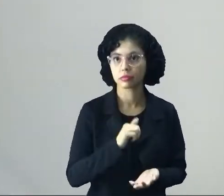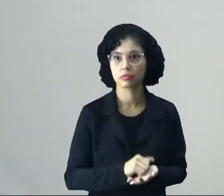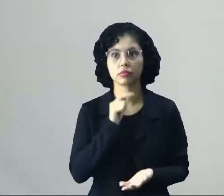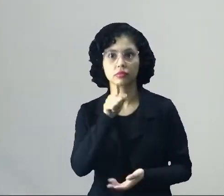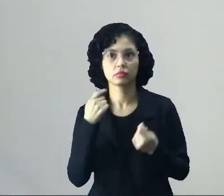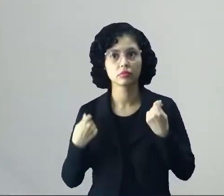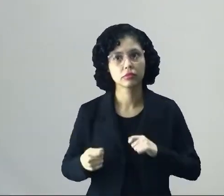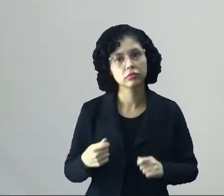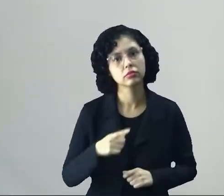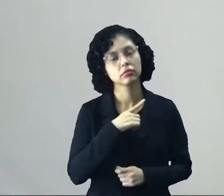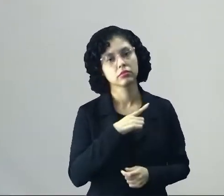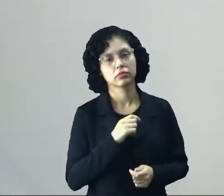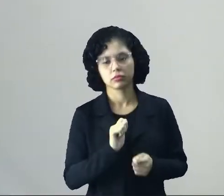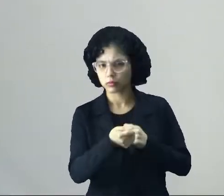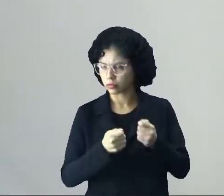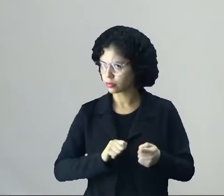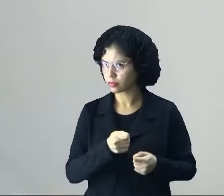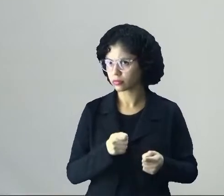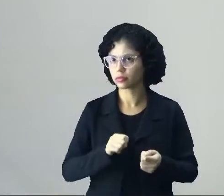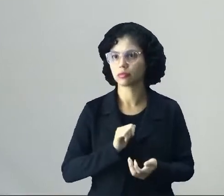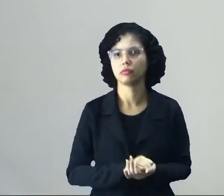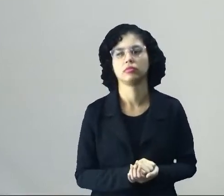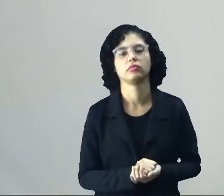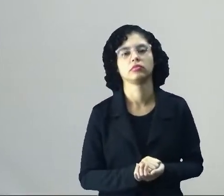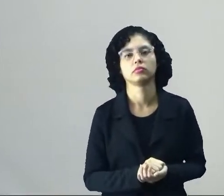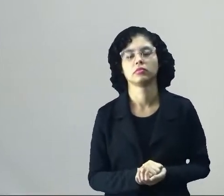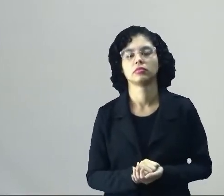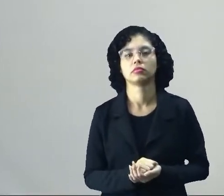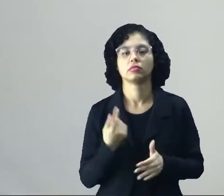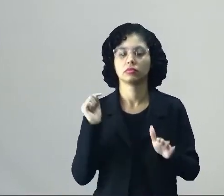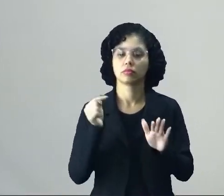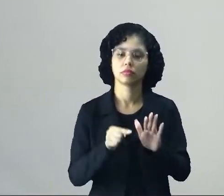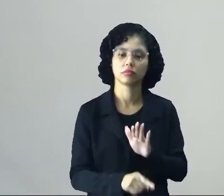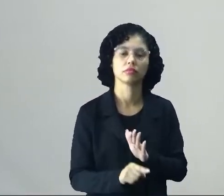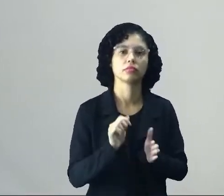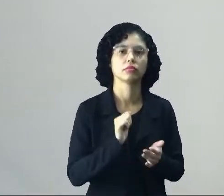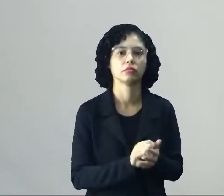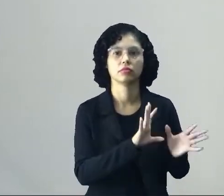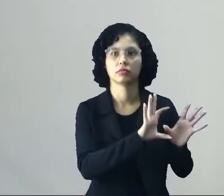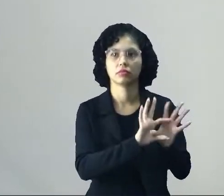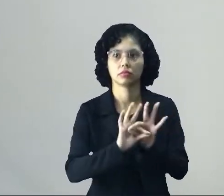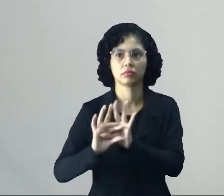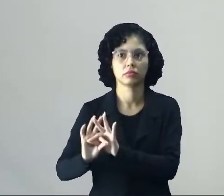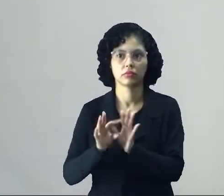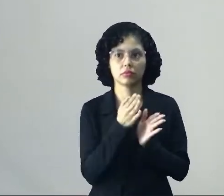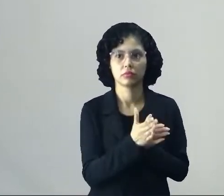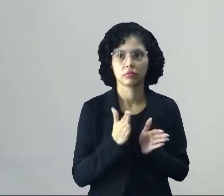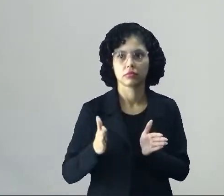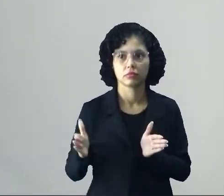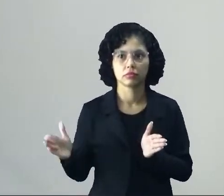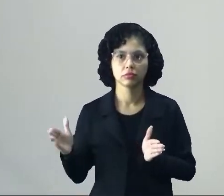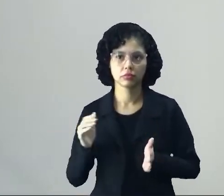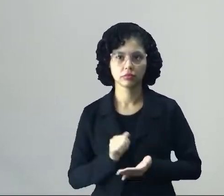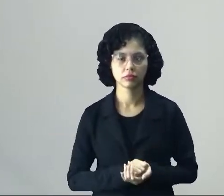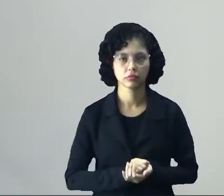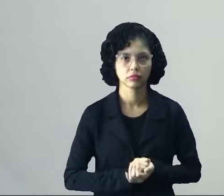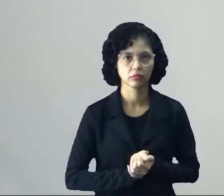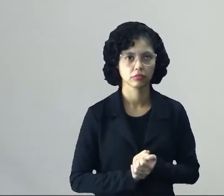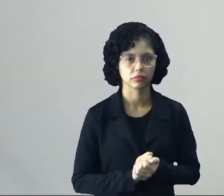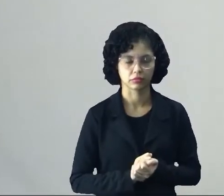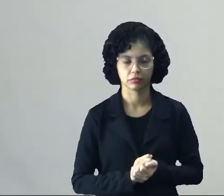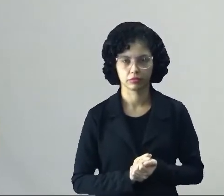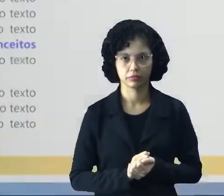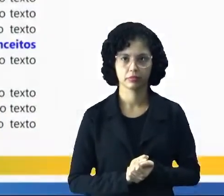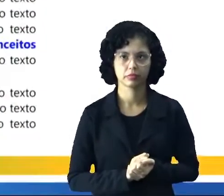que você precisa ter maior domínio, certo? Dentro da coesão sequencial. Vamos lá, então? Vamos ver aqui como